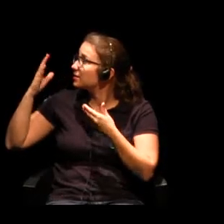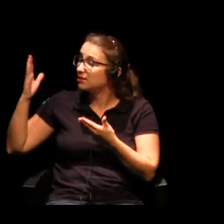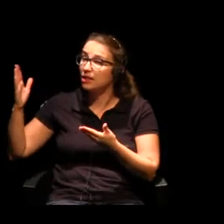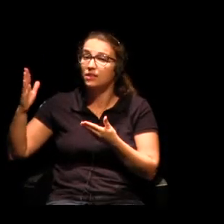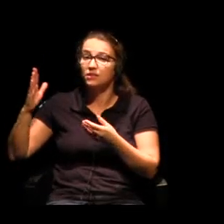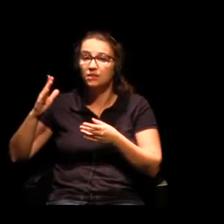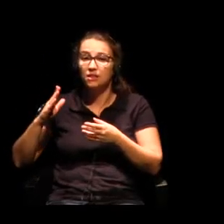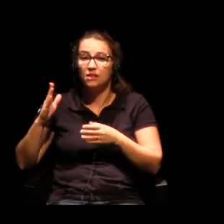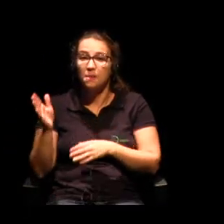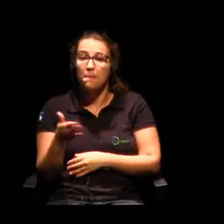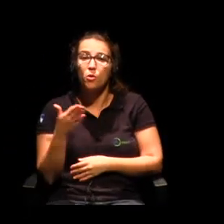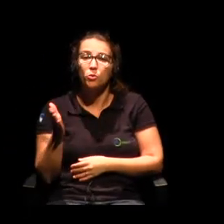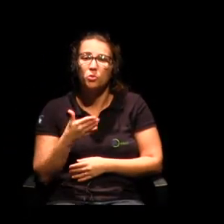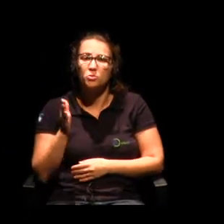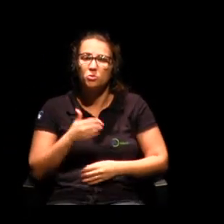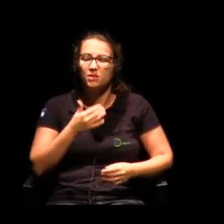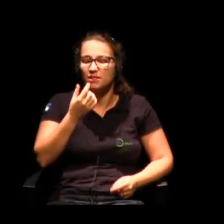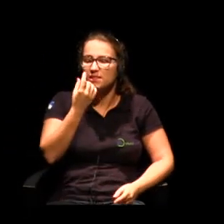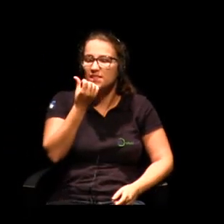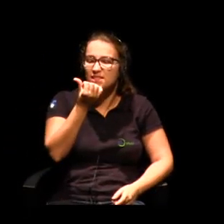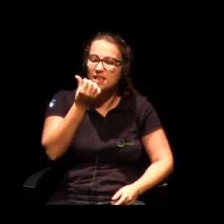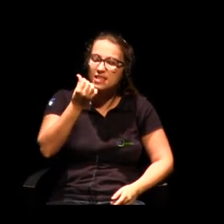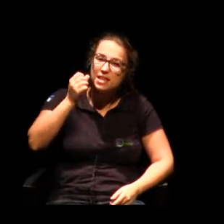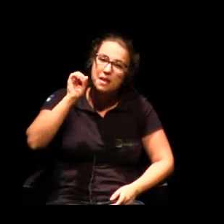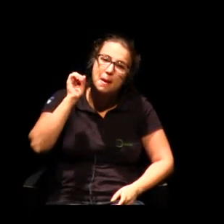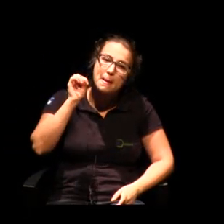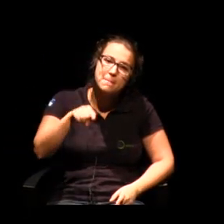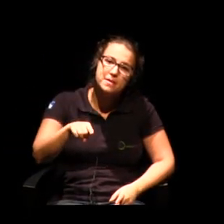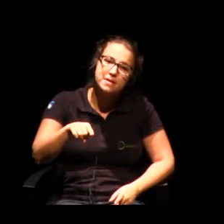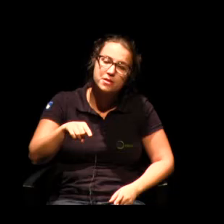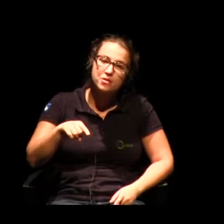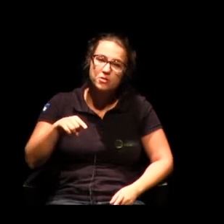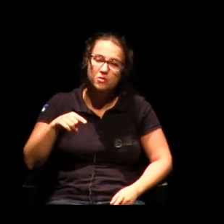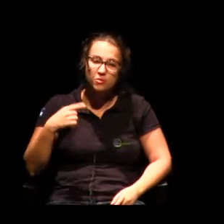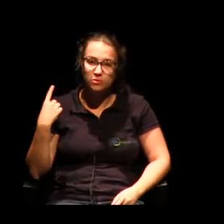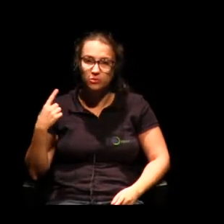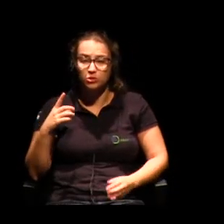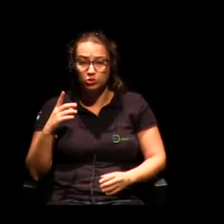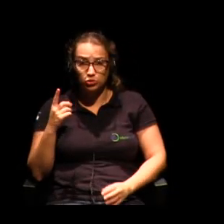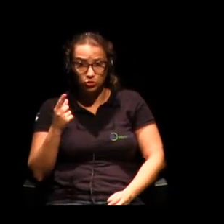fazenda vertical que produz 60 mil